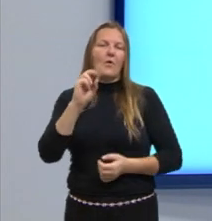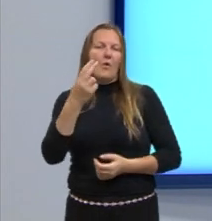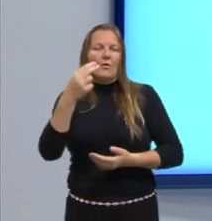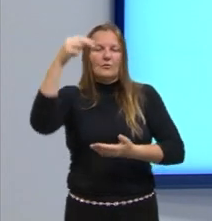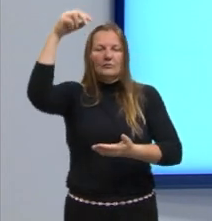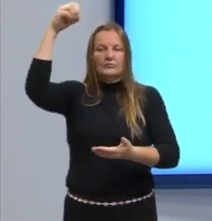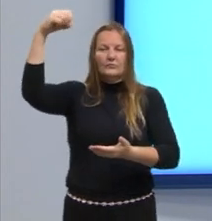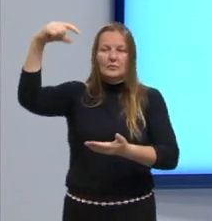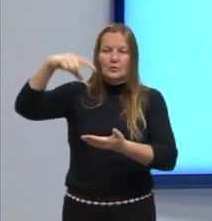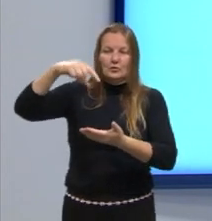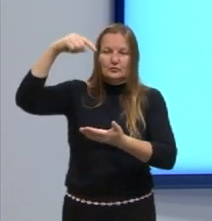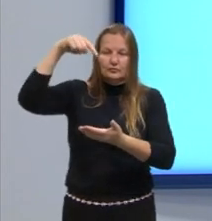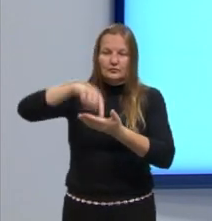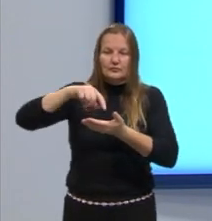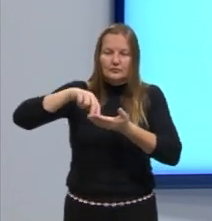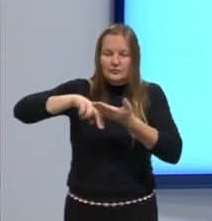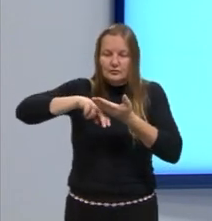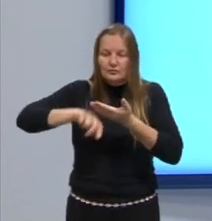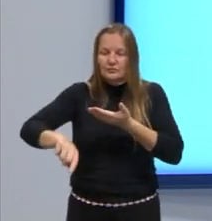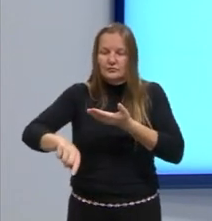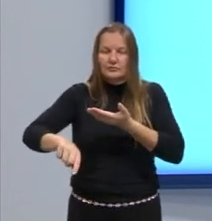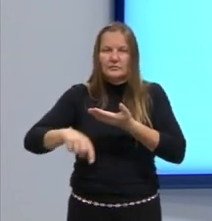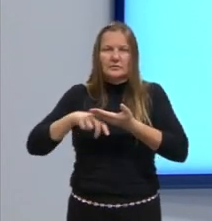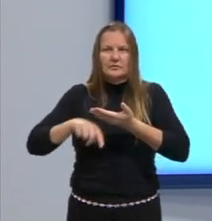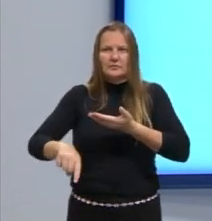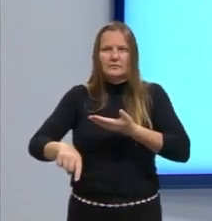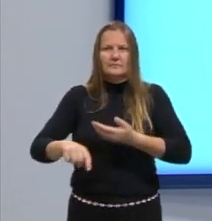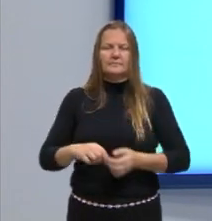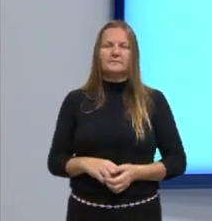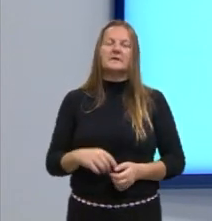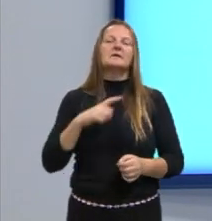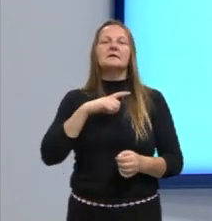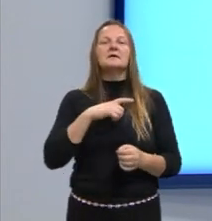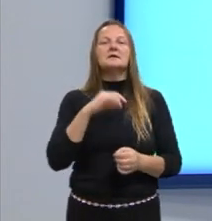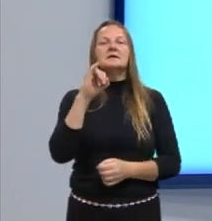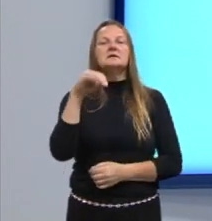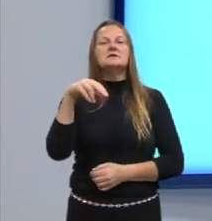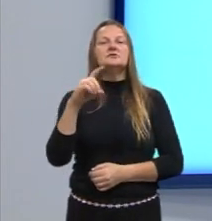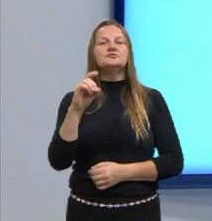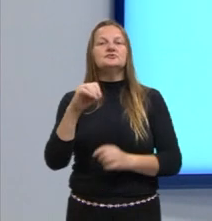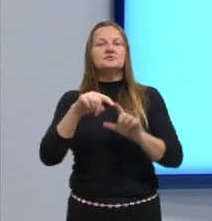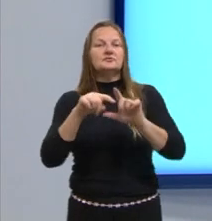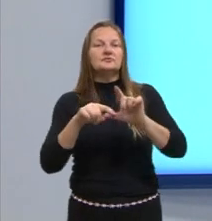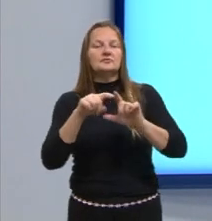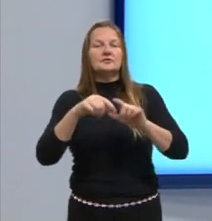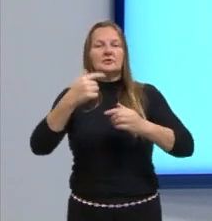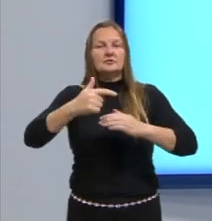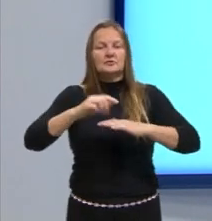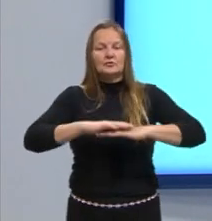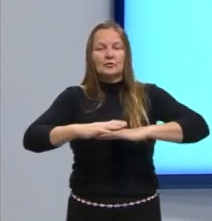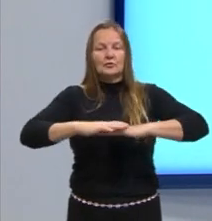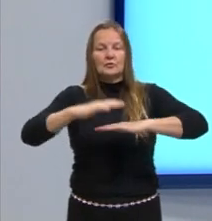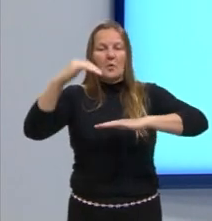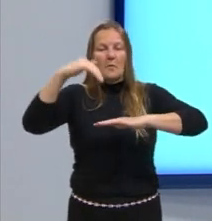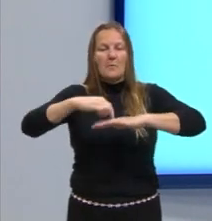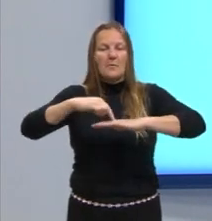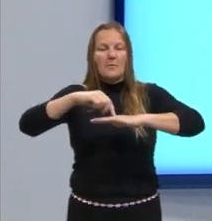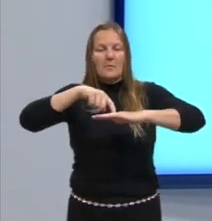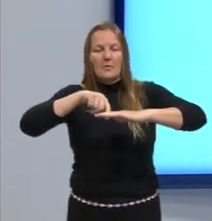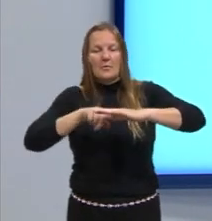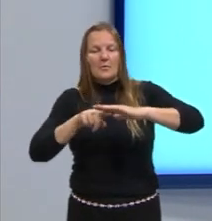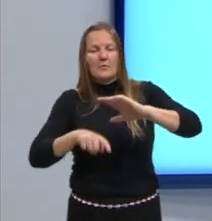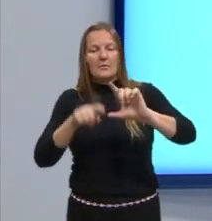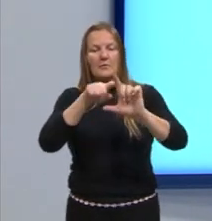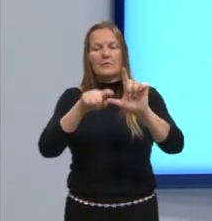de refração um ângulo incidente outro índice de refração do segundo meio e o ângulo de refração